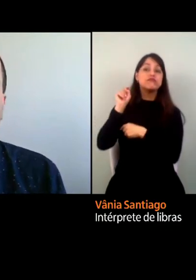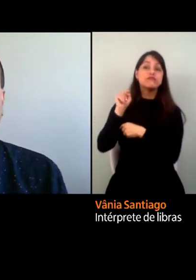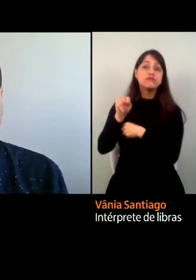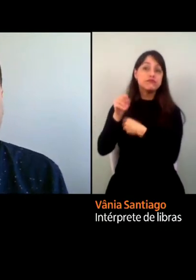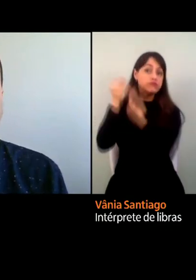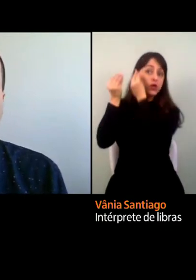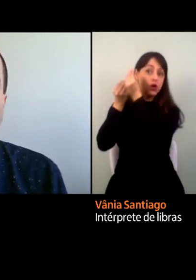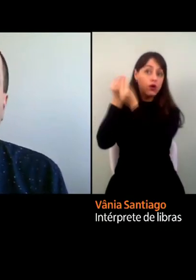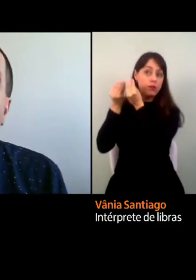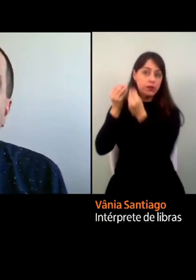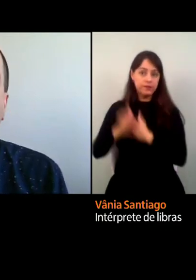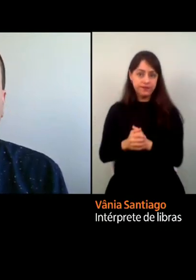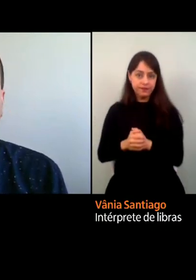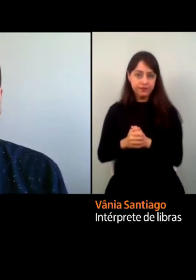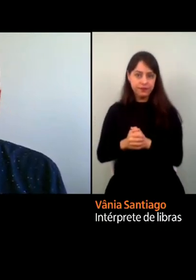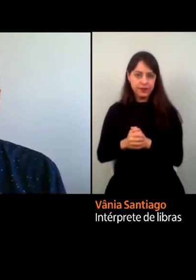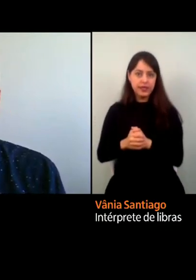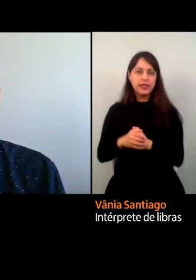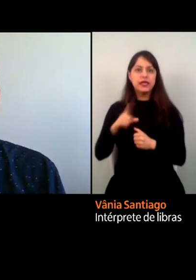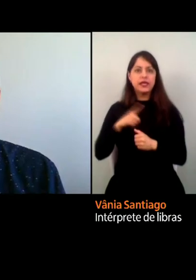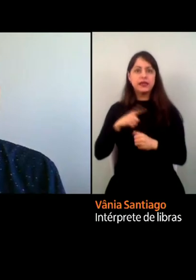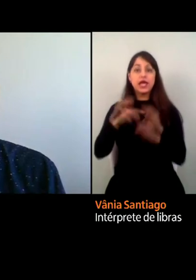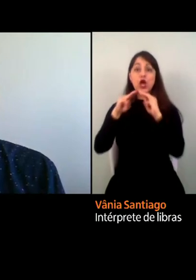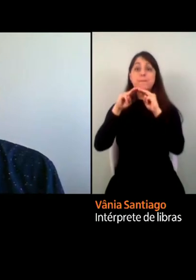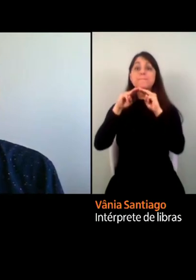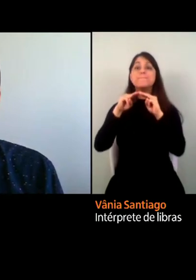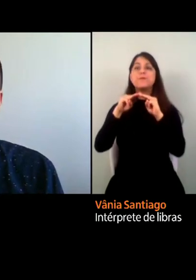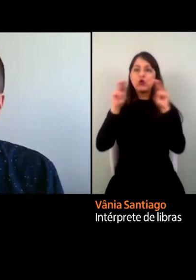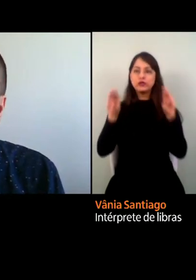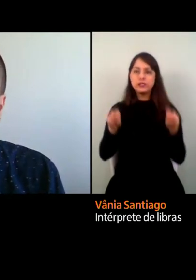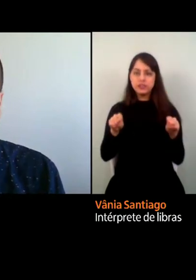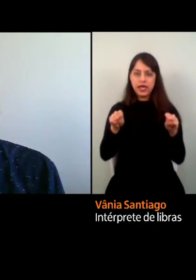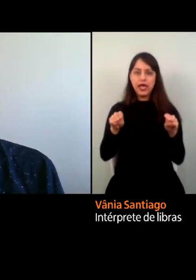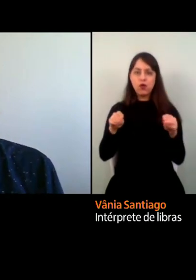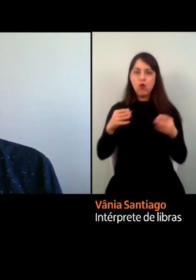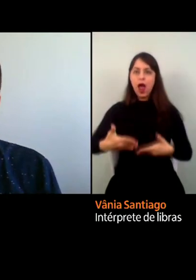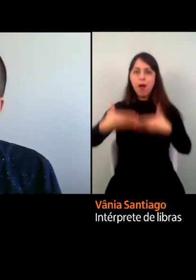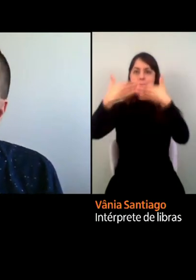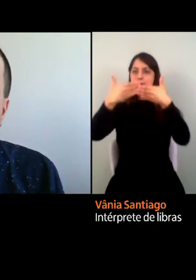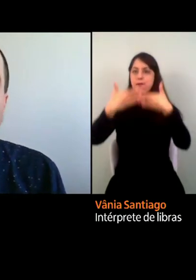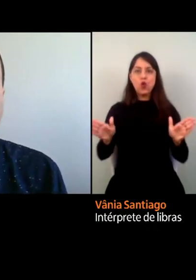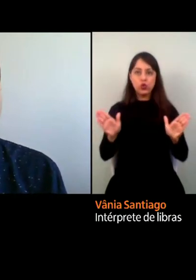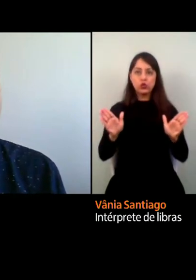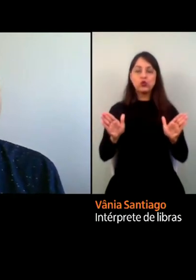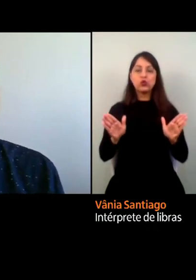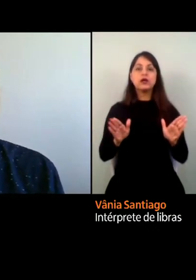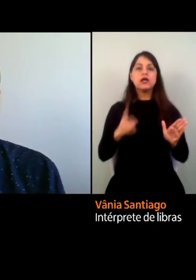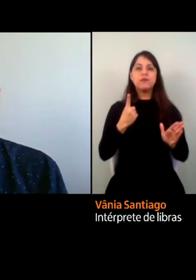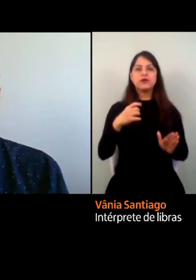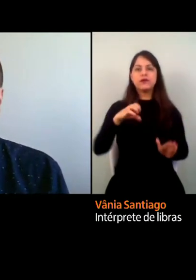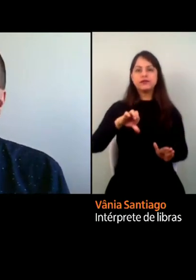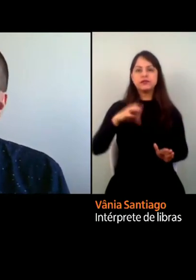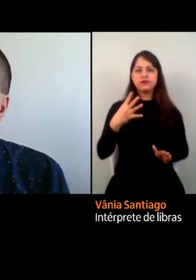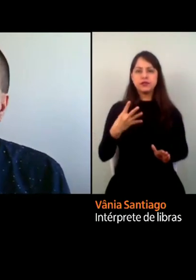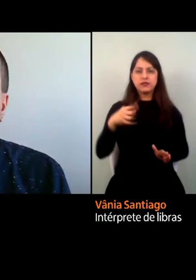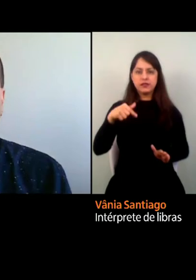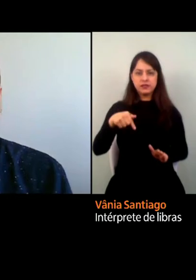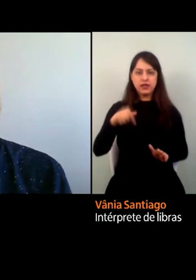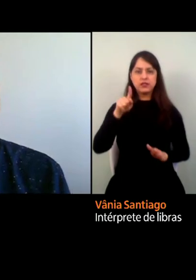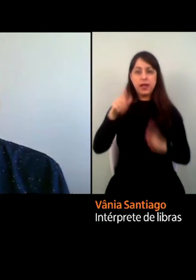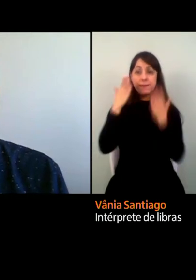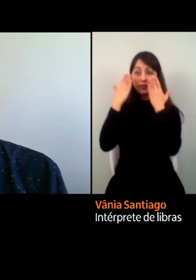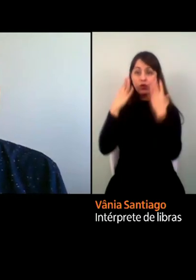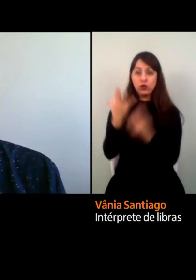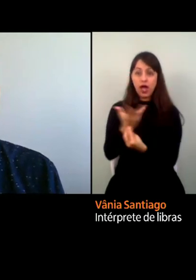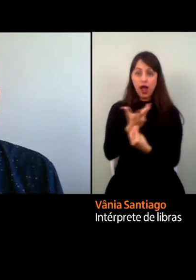1947, no prefácio do primeiro dos dois volumes de Psicologia da Arte, e depois reconfigurado em As Vozes